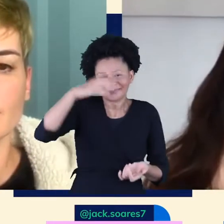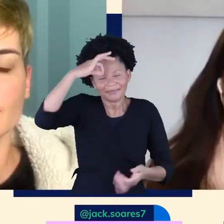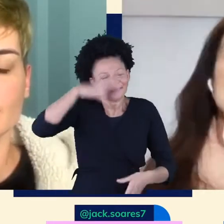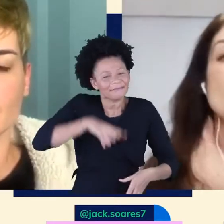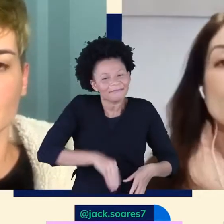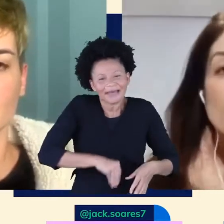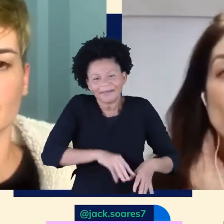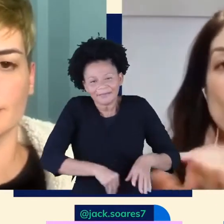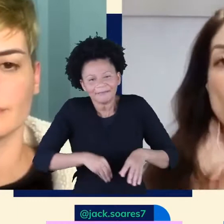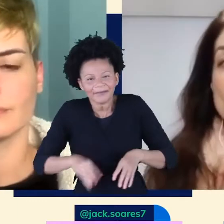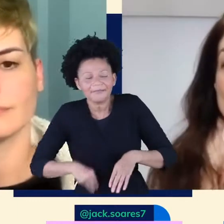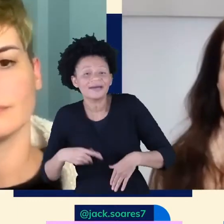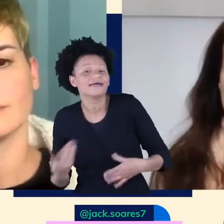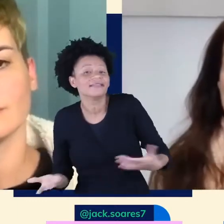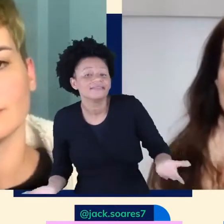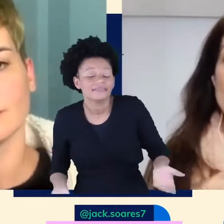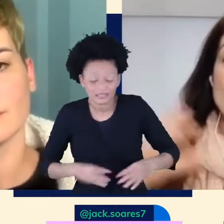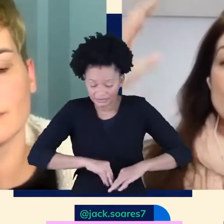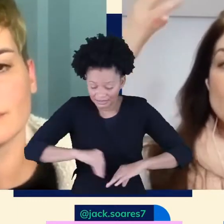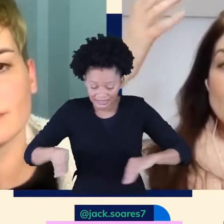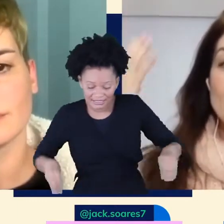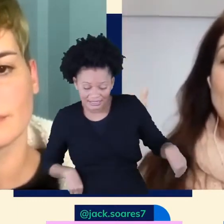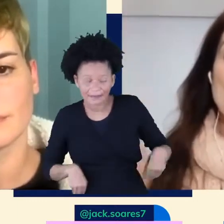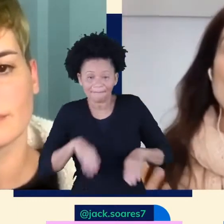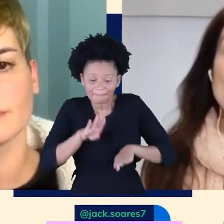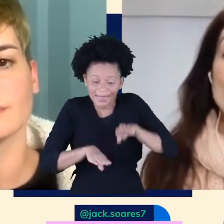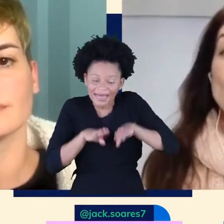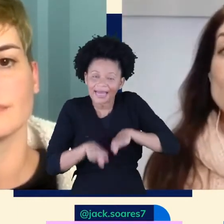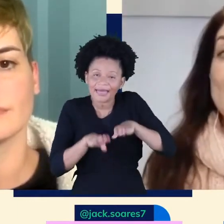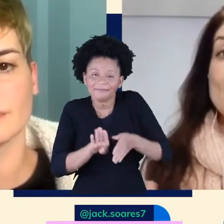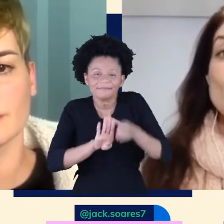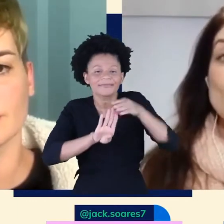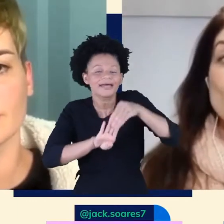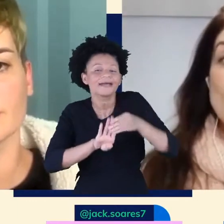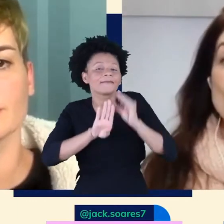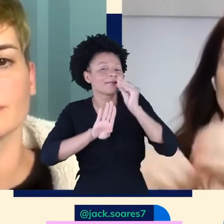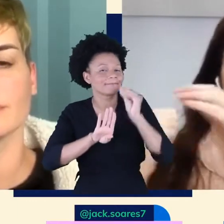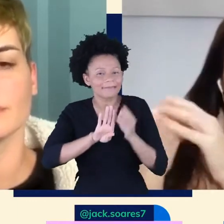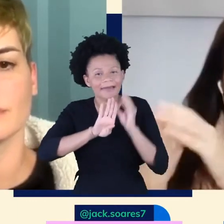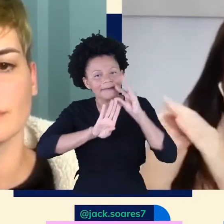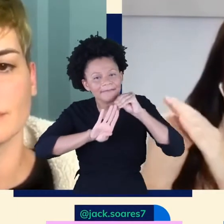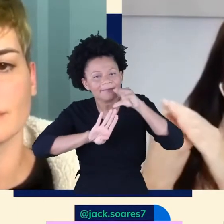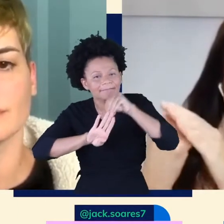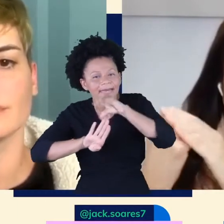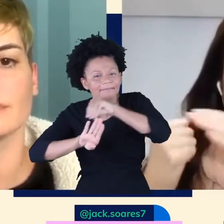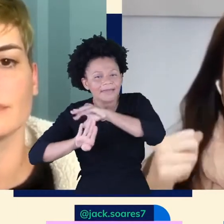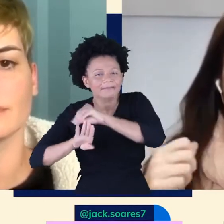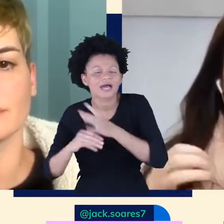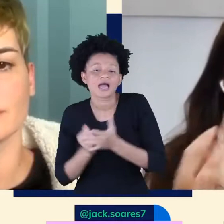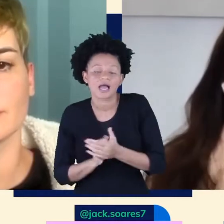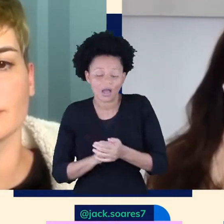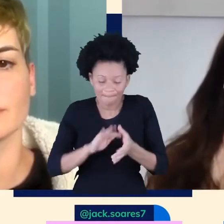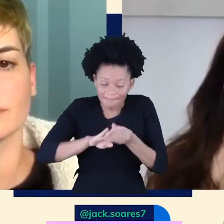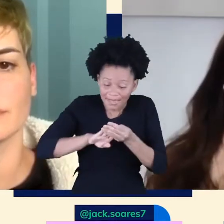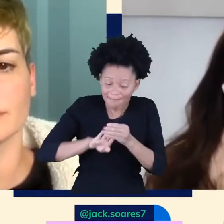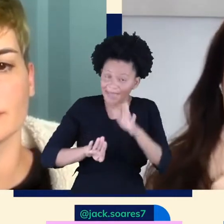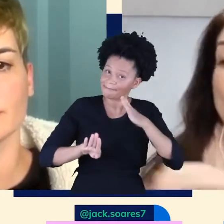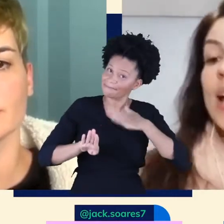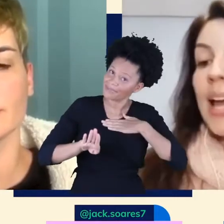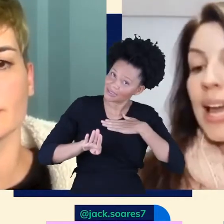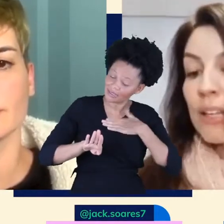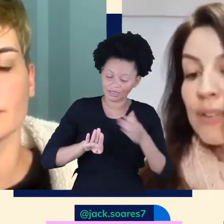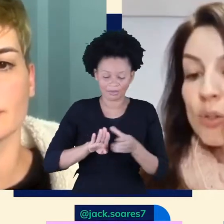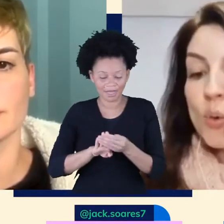Troca a fraldinha, ela vai colocar o pezinho na boca. Isso quer dizer que ela está construindo o esquema corporal. Essa mãozinha é minha, o pezinho é